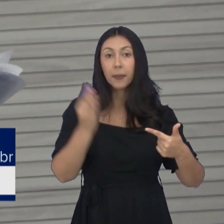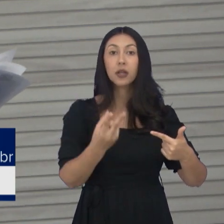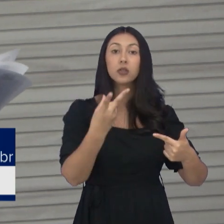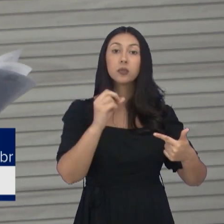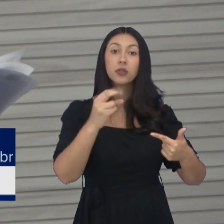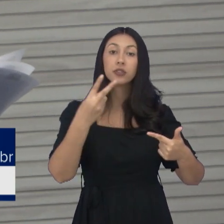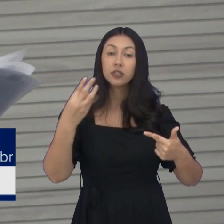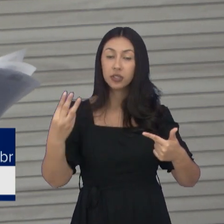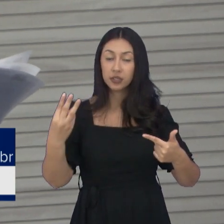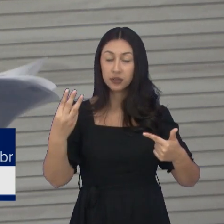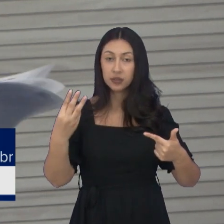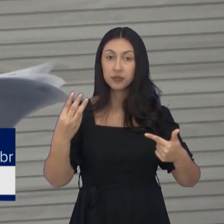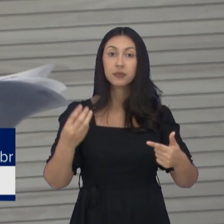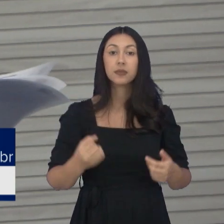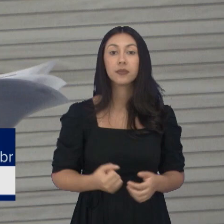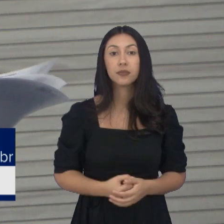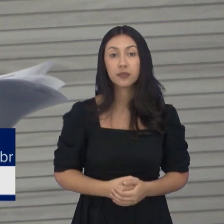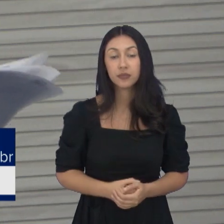16320/2023.